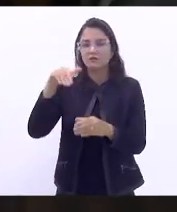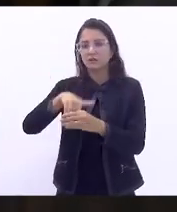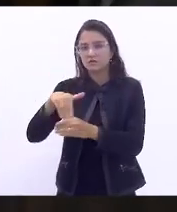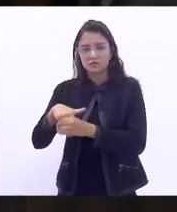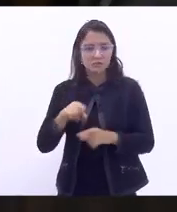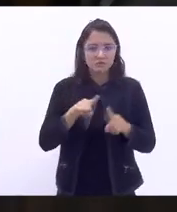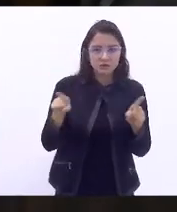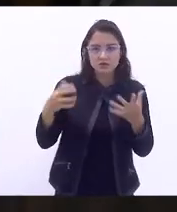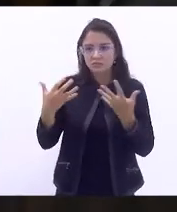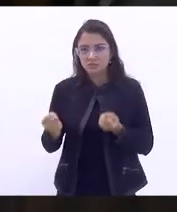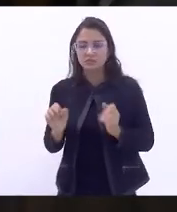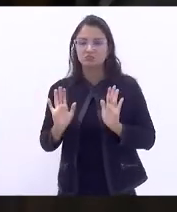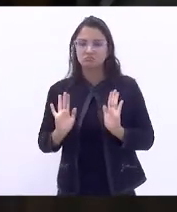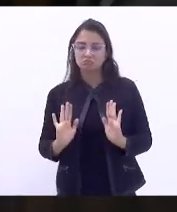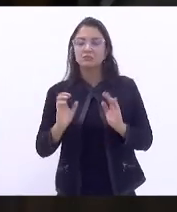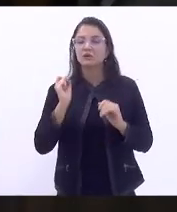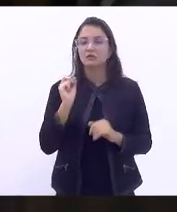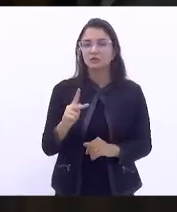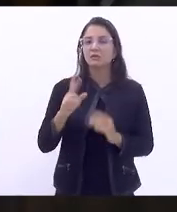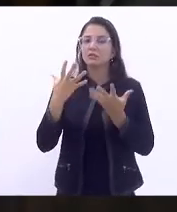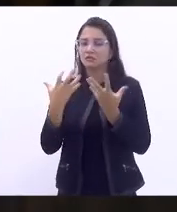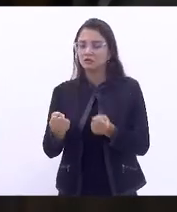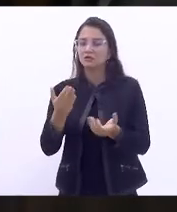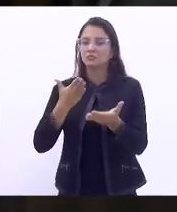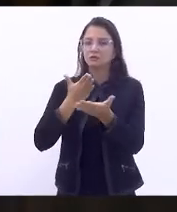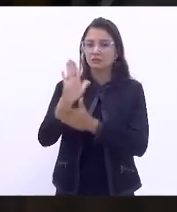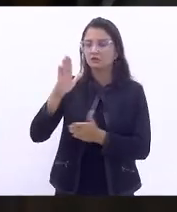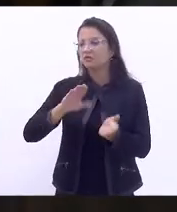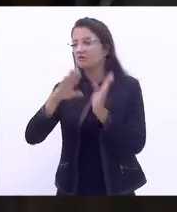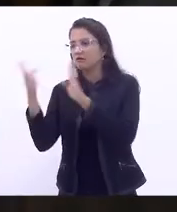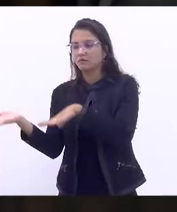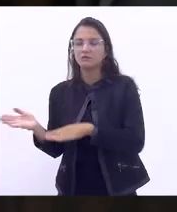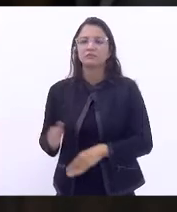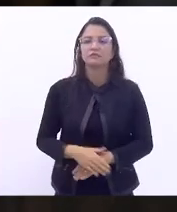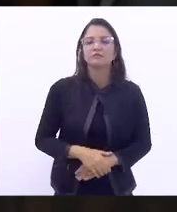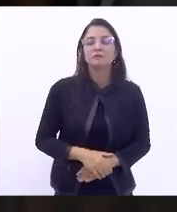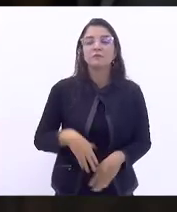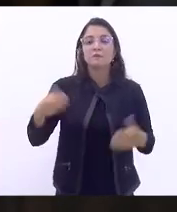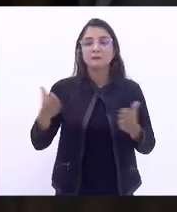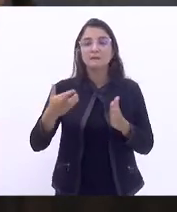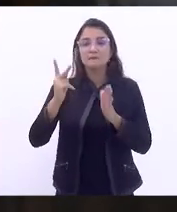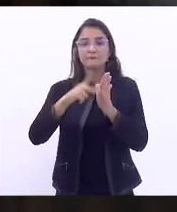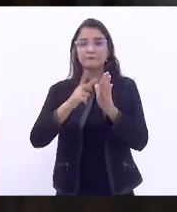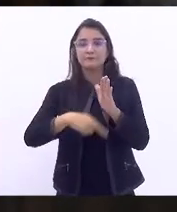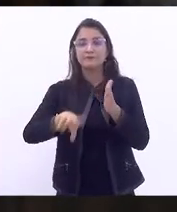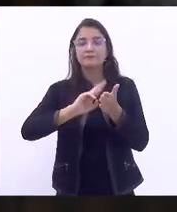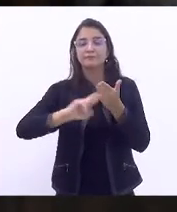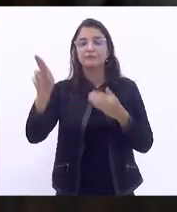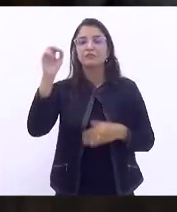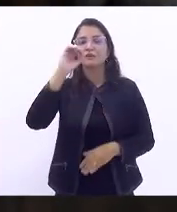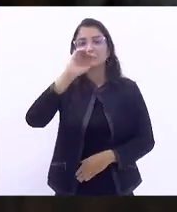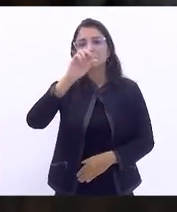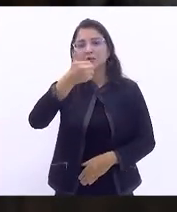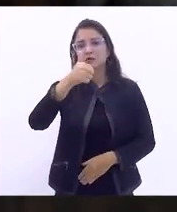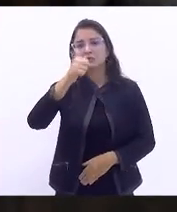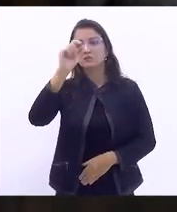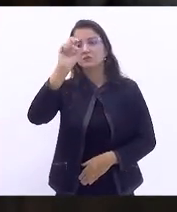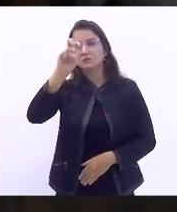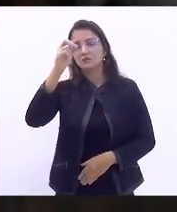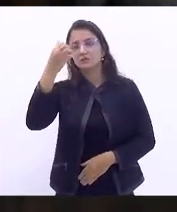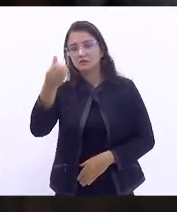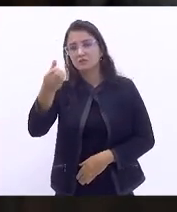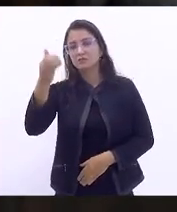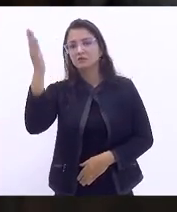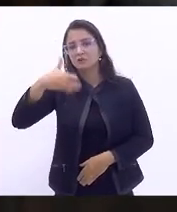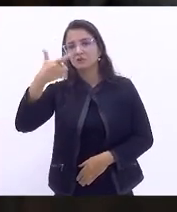permaneçam como estão, aprovado, vai a promulgação. Projeto de resolução 1156, de 22, de autoria do deputado Luiz